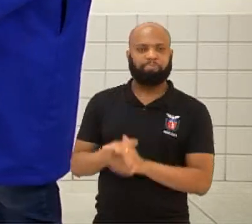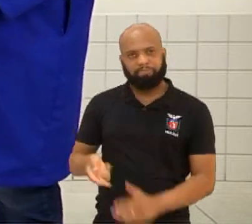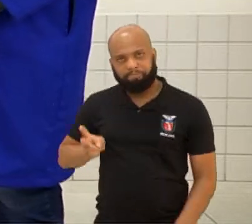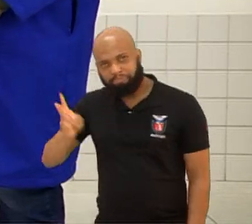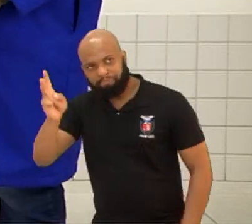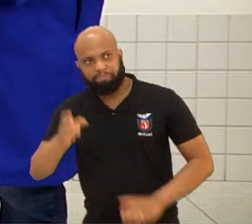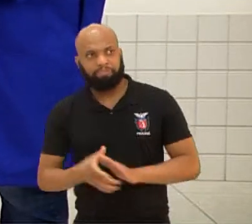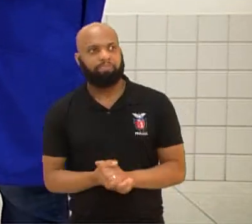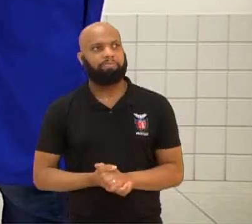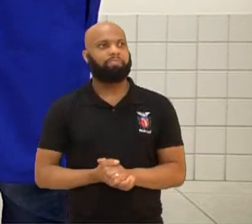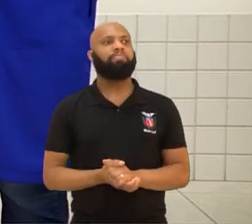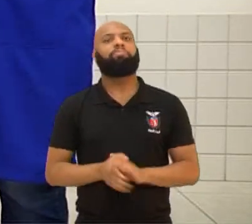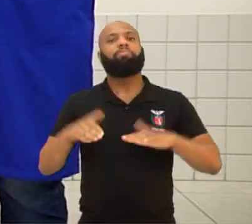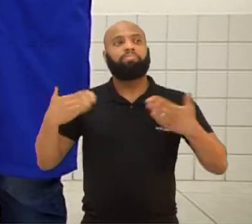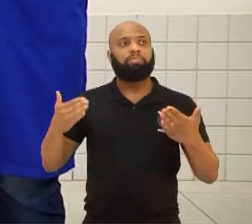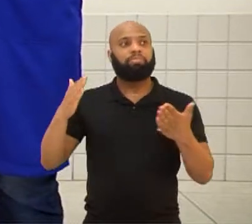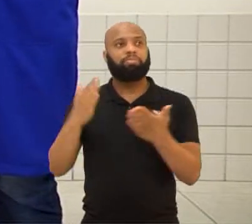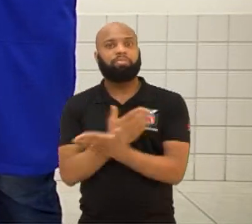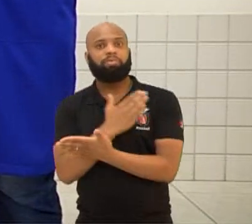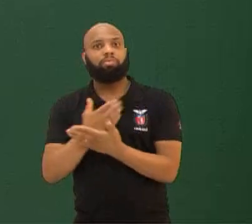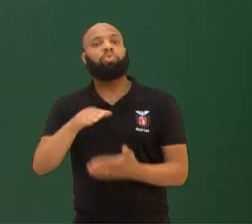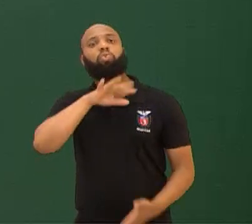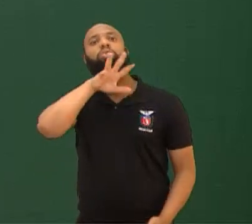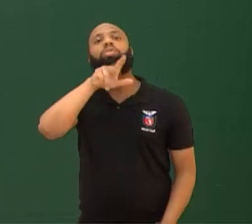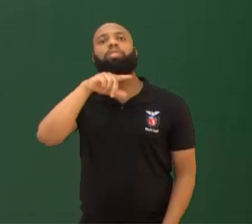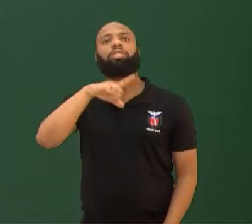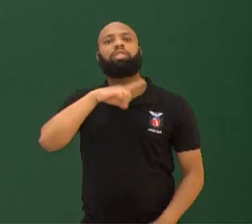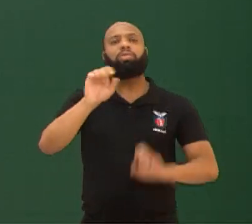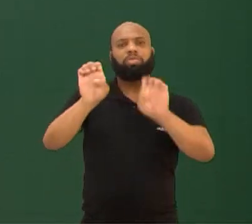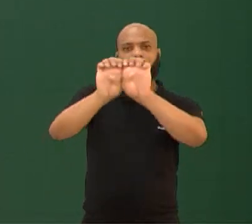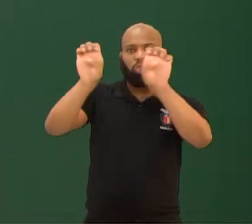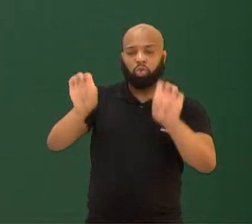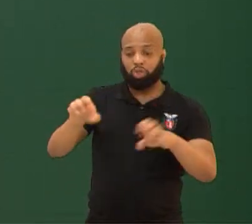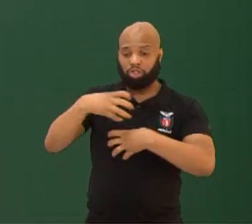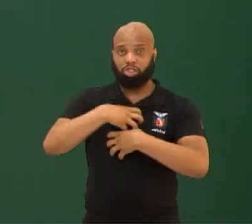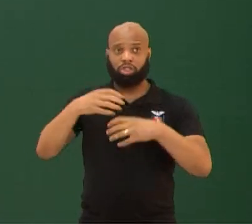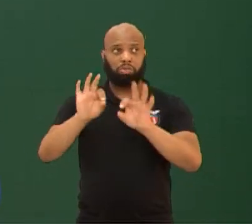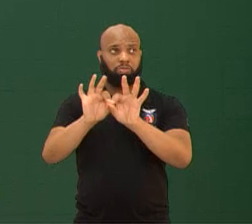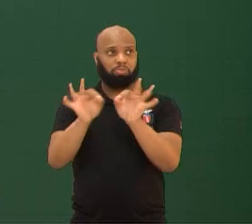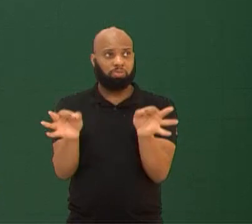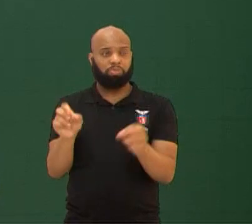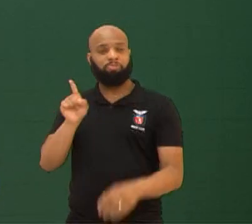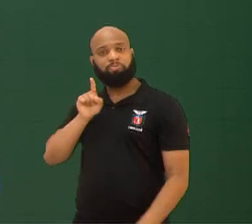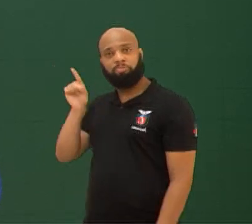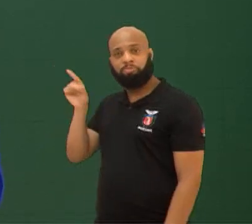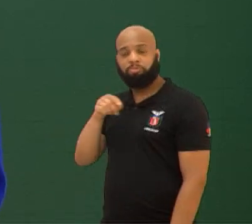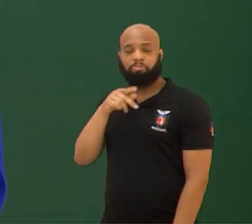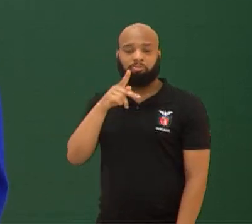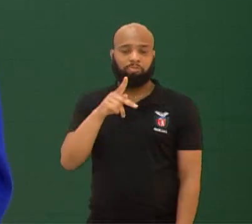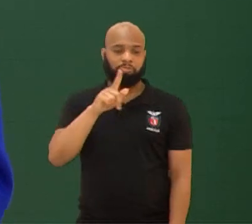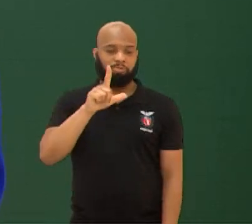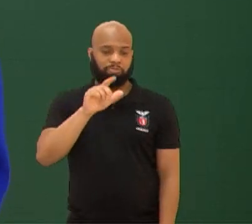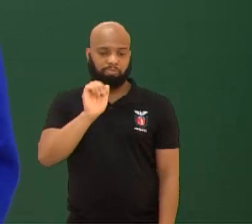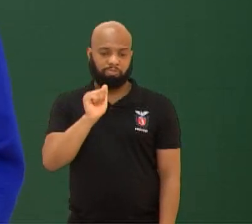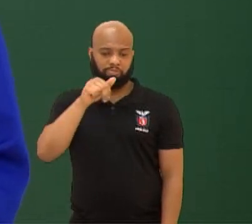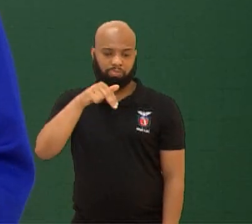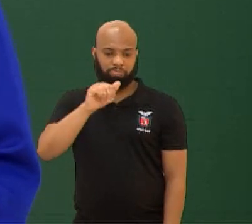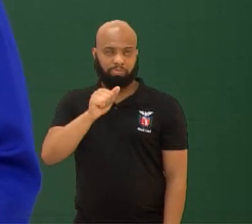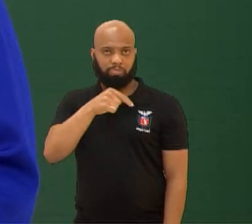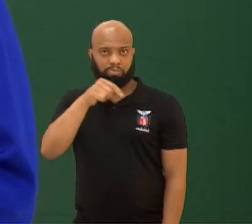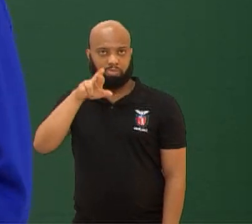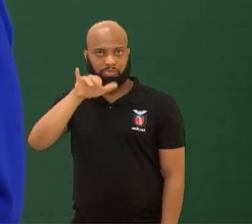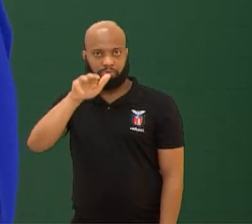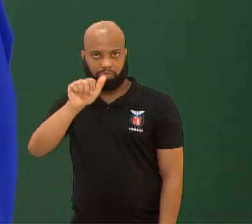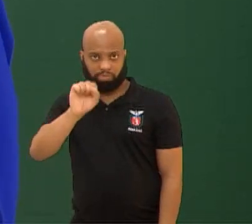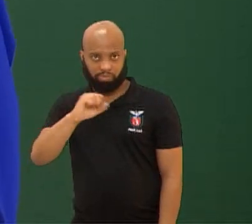prosseguindo. Então, alguns animais que vão ter estruturas mais simples são as planárias, elas vivem ainda hoje em dia. Tá? Elas vão apresentar